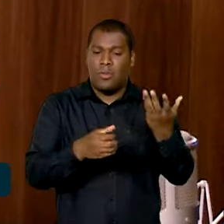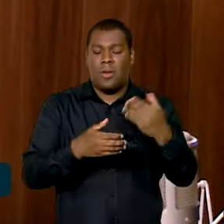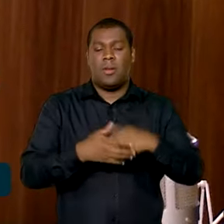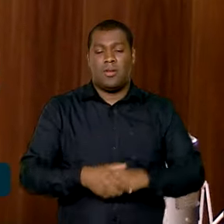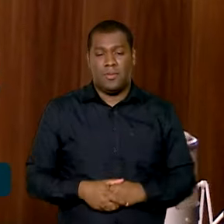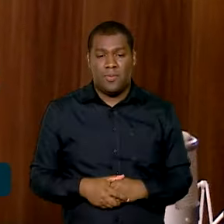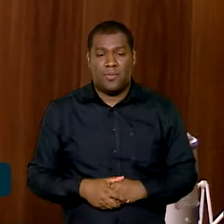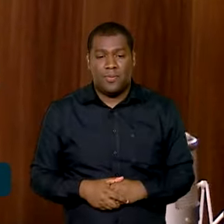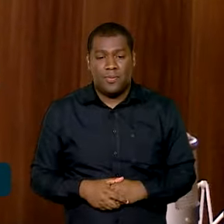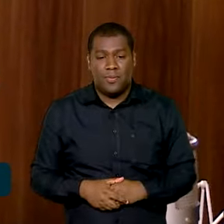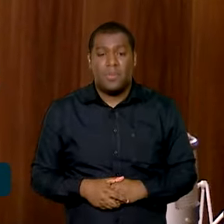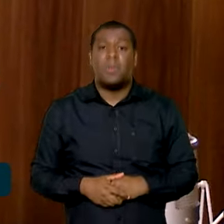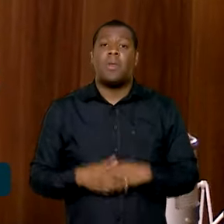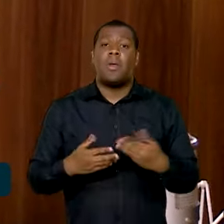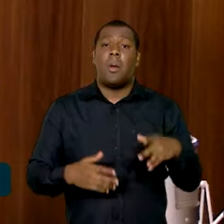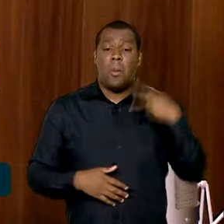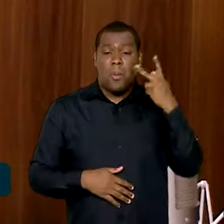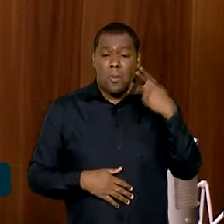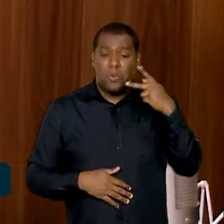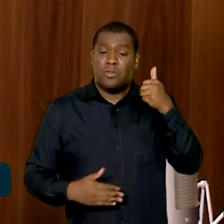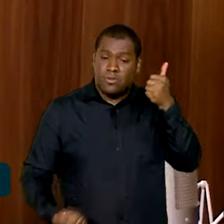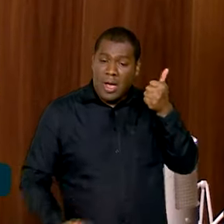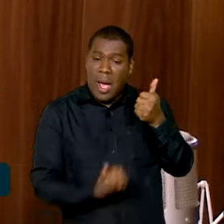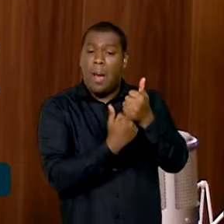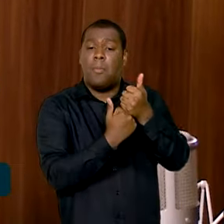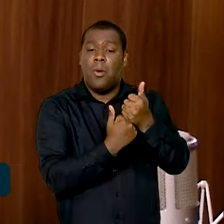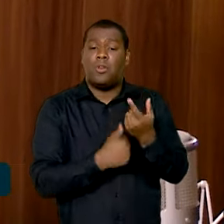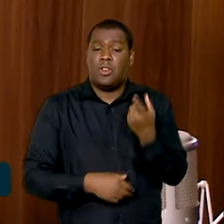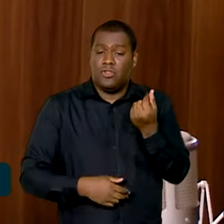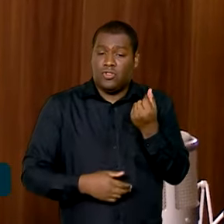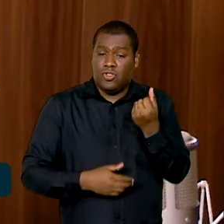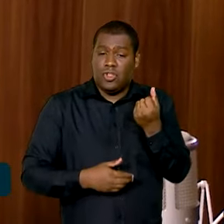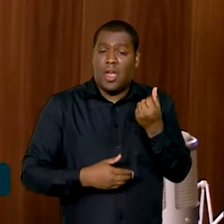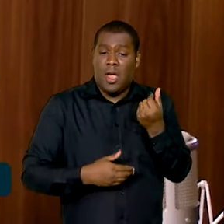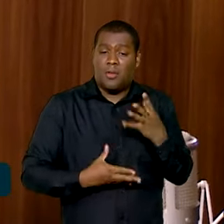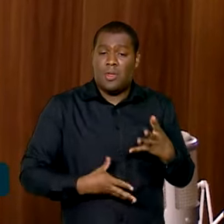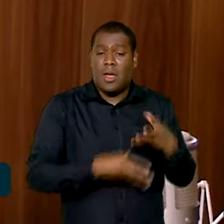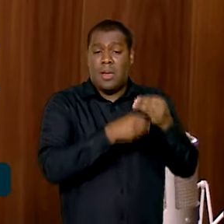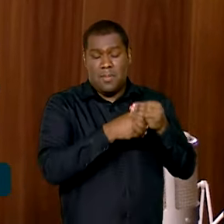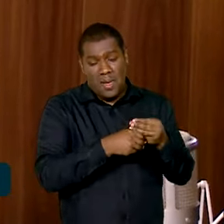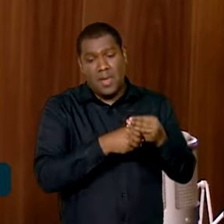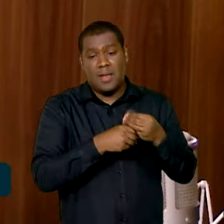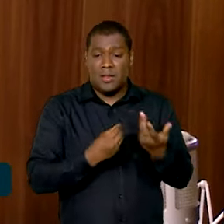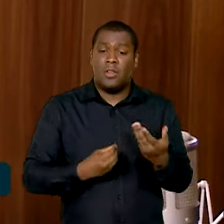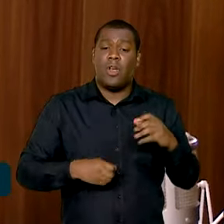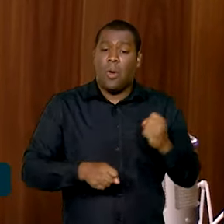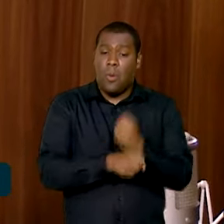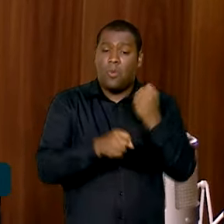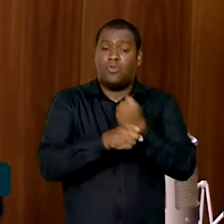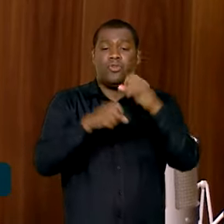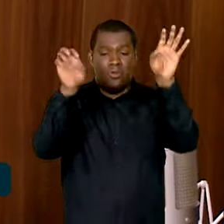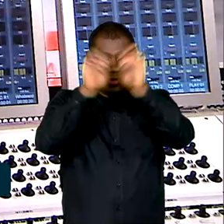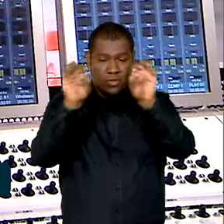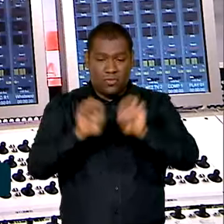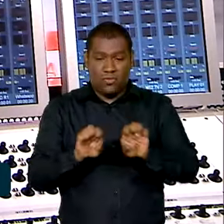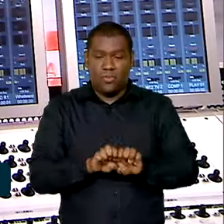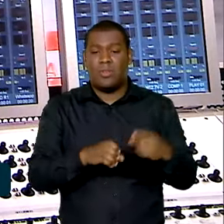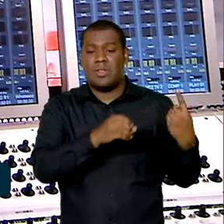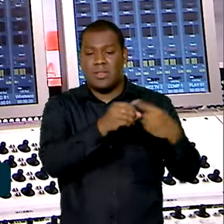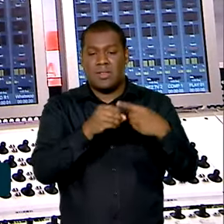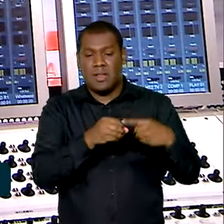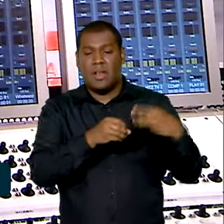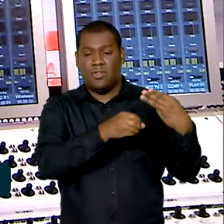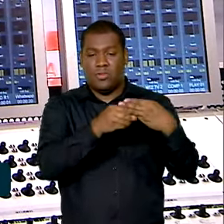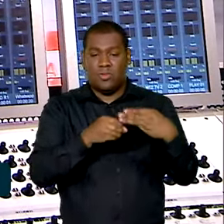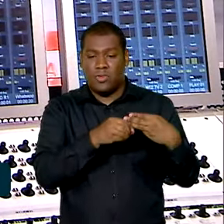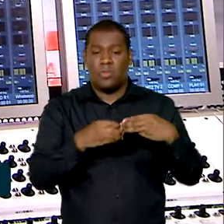sido grande o apoio dos parlamentares, que colocaram emendas para obras de infraestrutura em suas regiões e